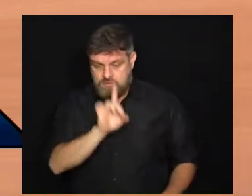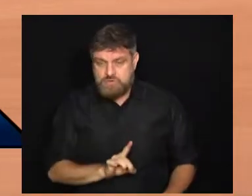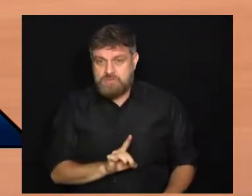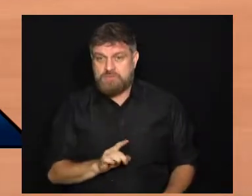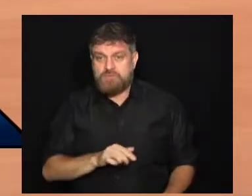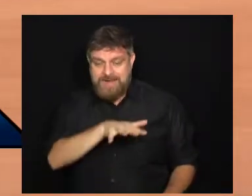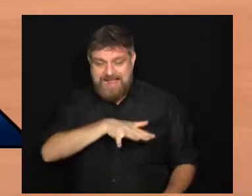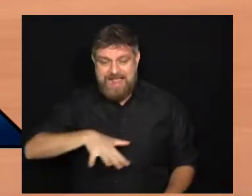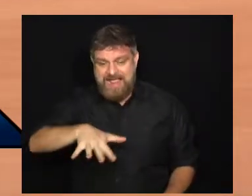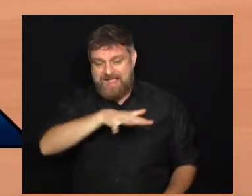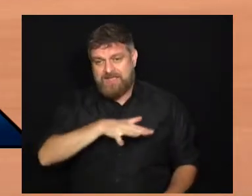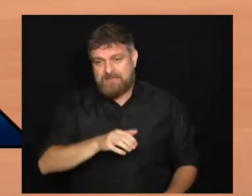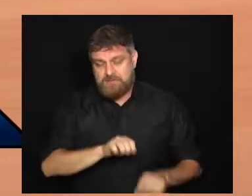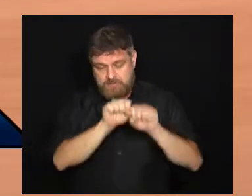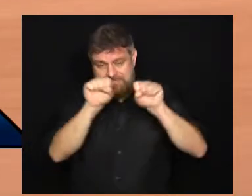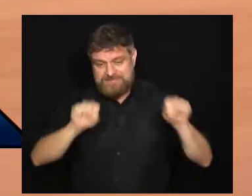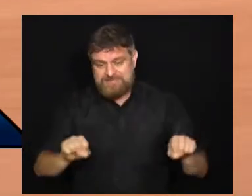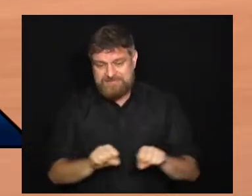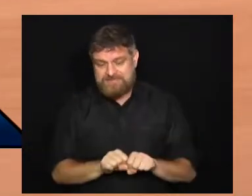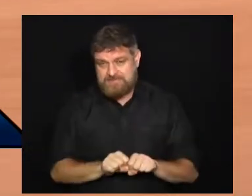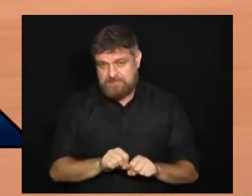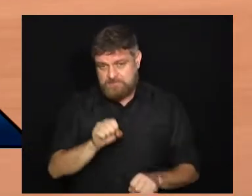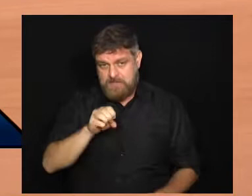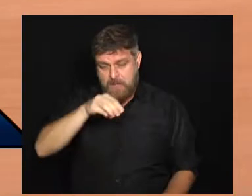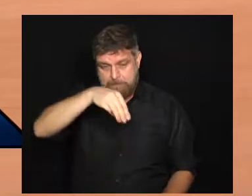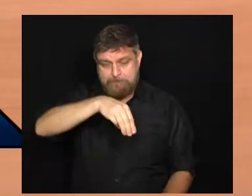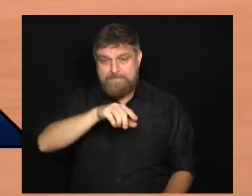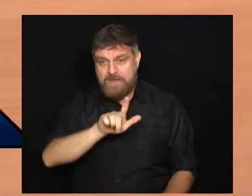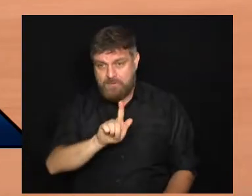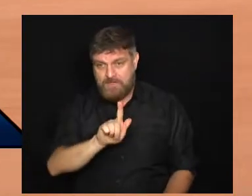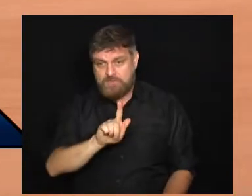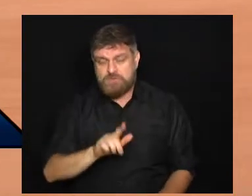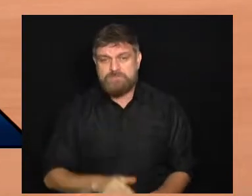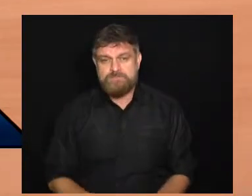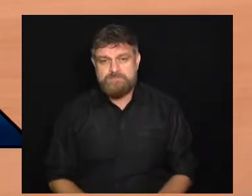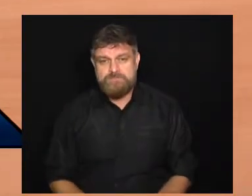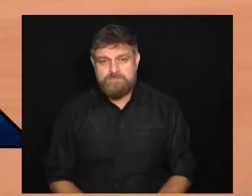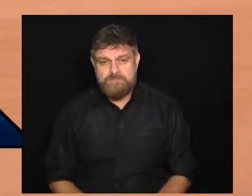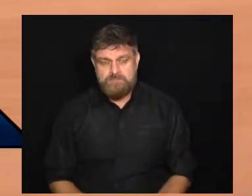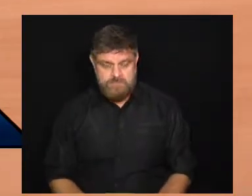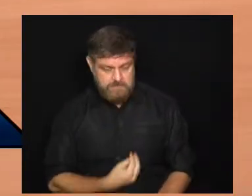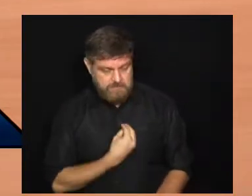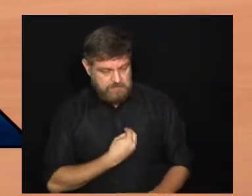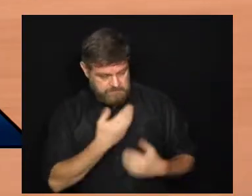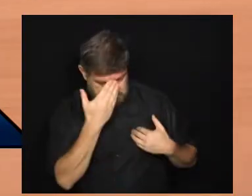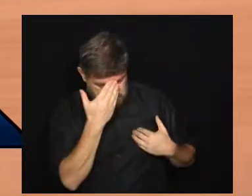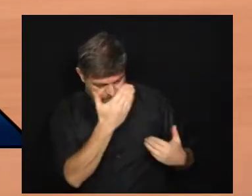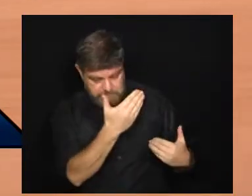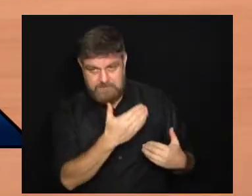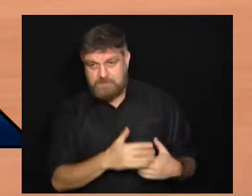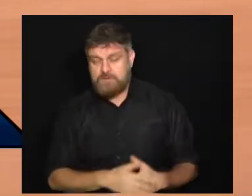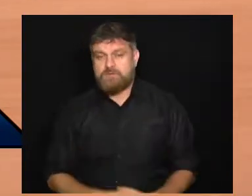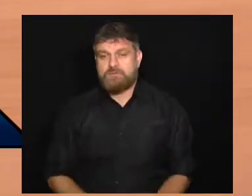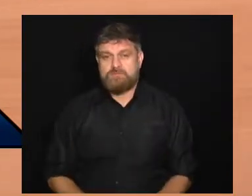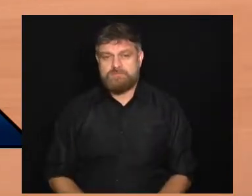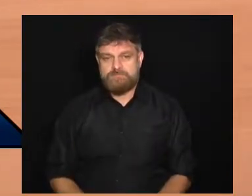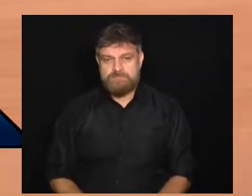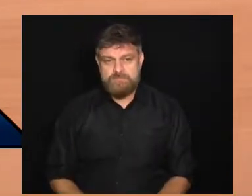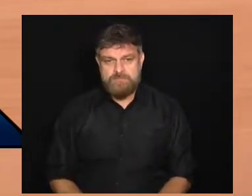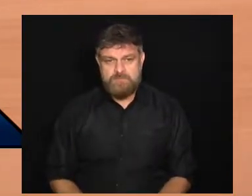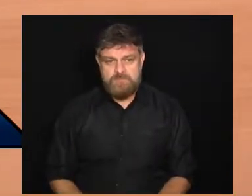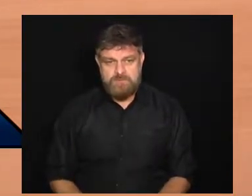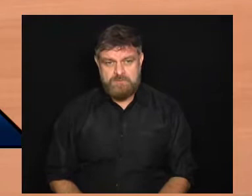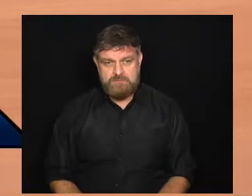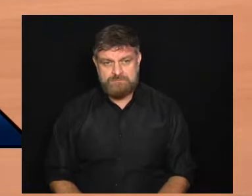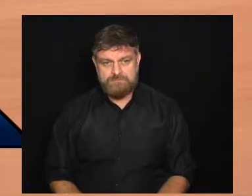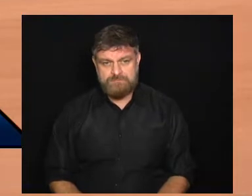da Rede Mário Gatti. Quero agradecer ao senhor por estar presente aqui nesse serviço conosco, nessa reunião. Como?